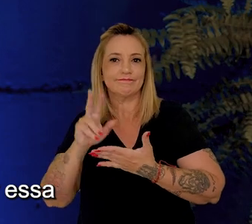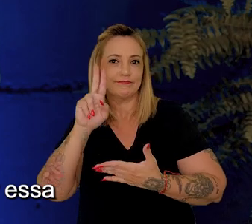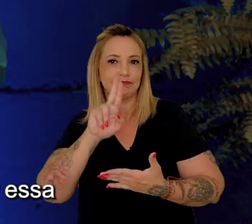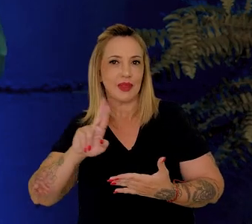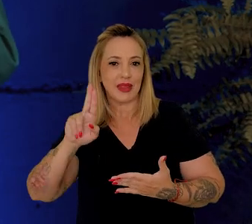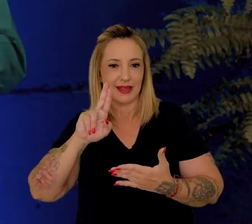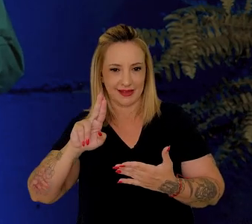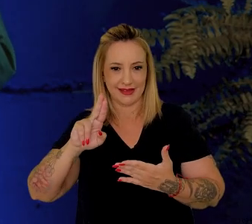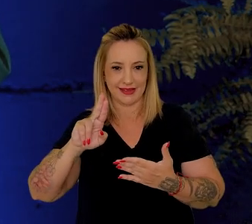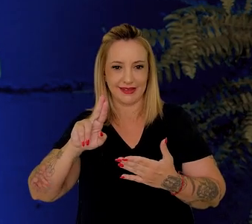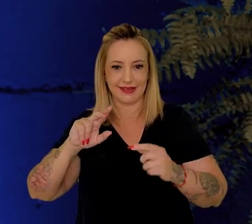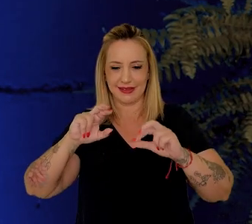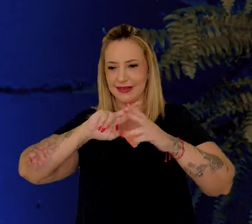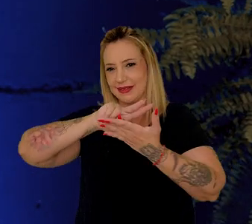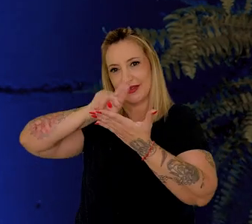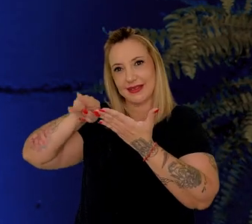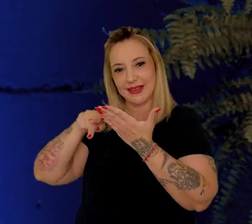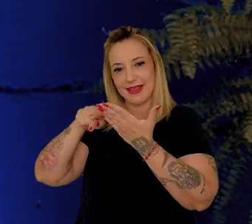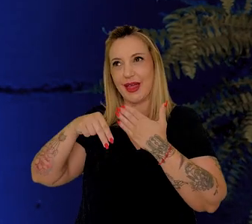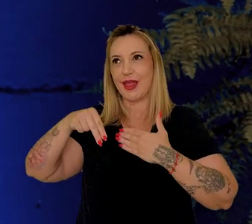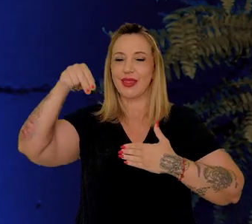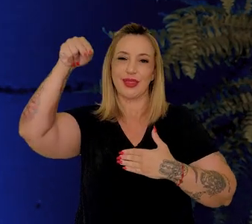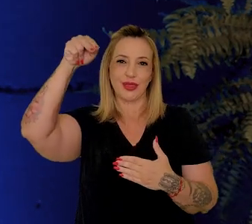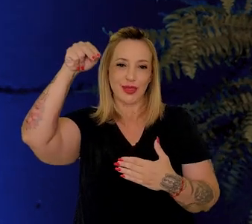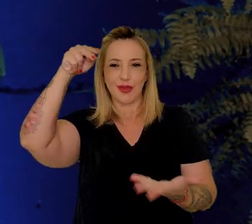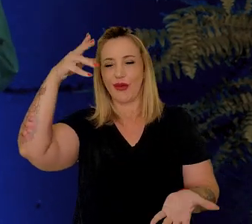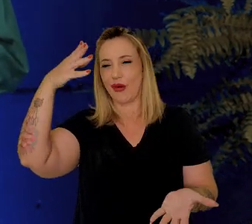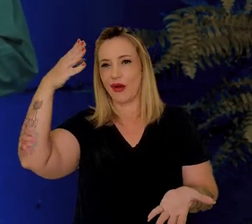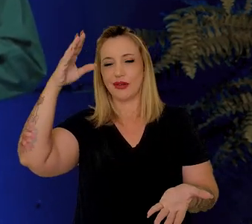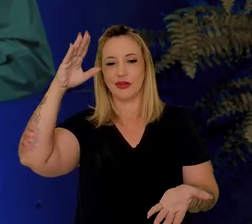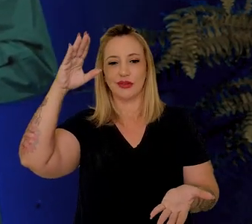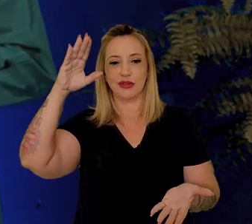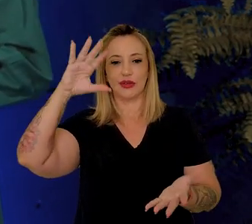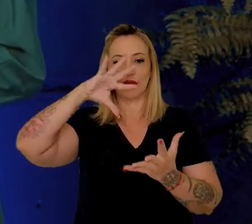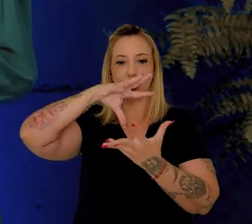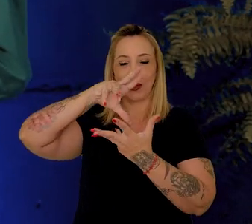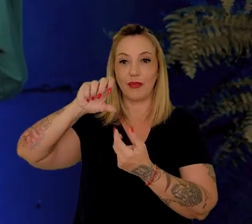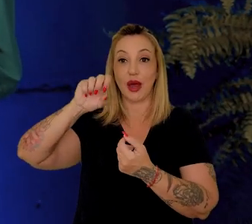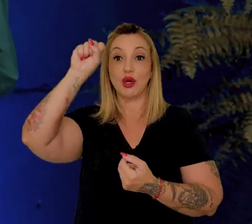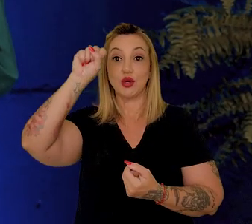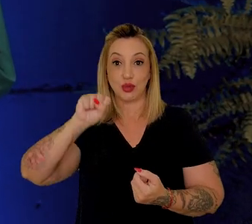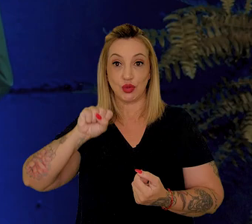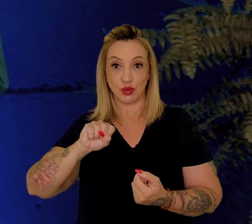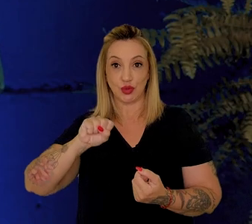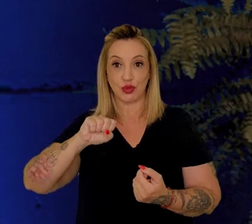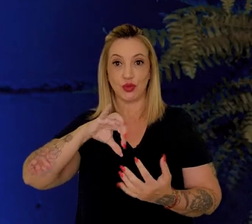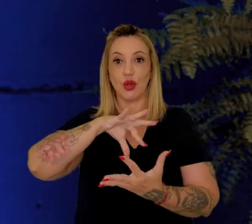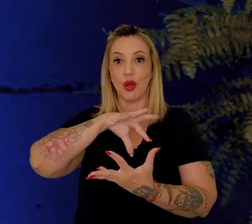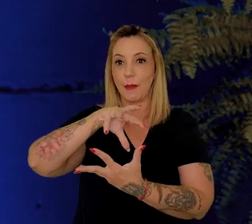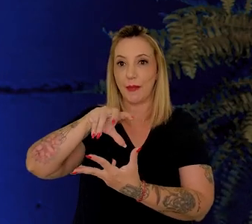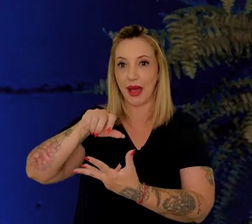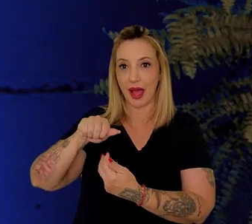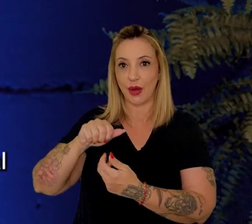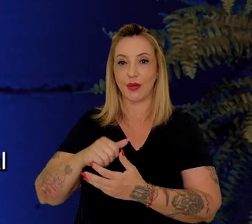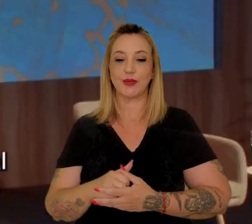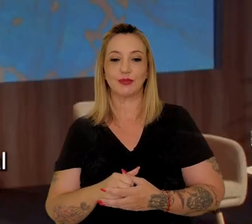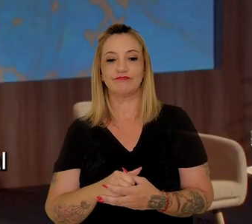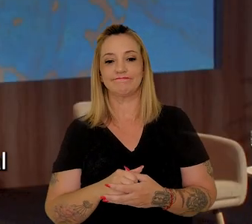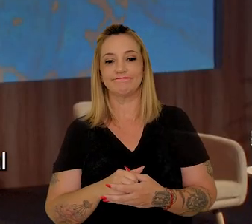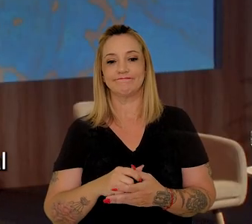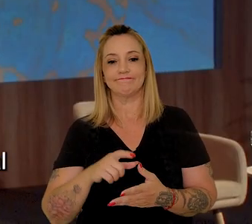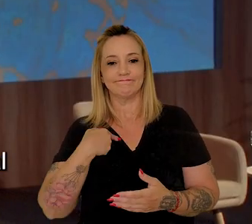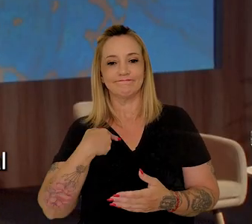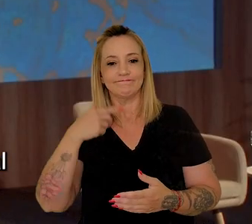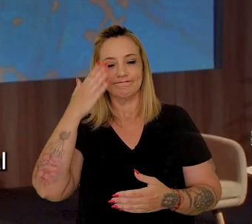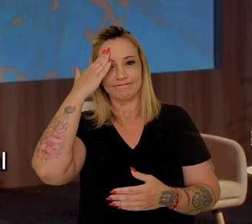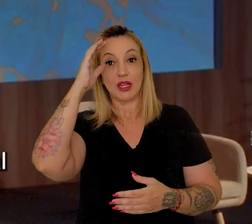essa caracterização de eh Norte global e Sul Global a gente entende